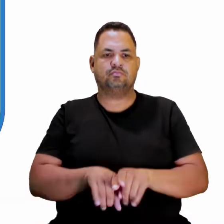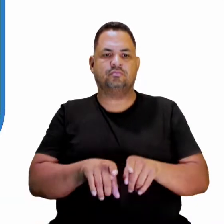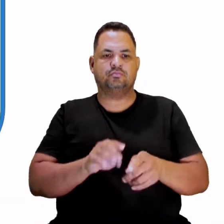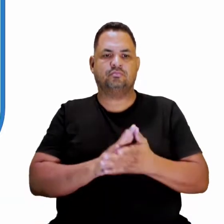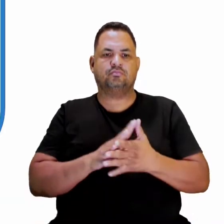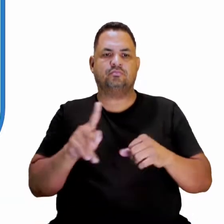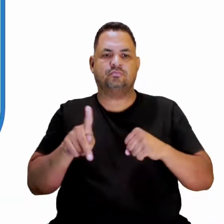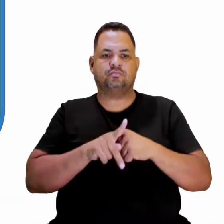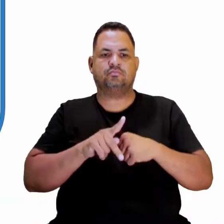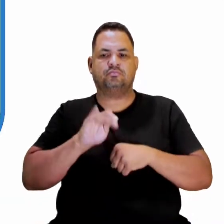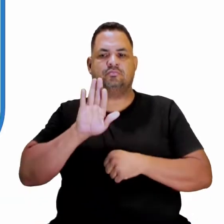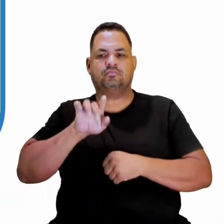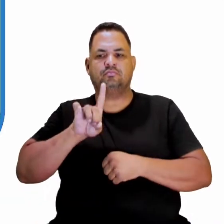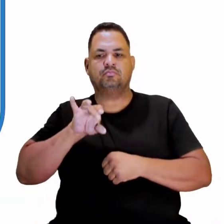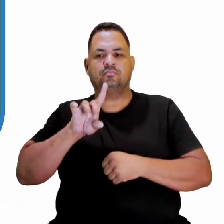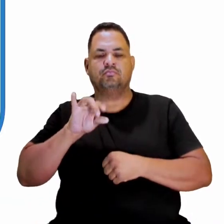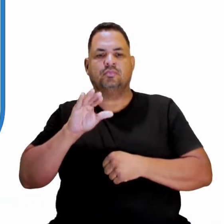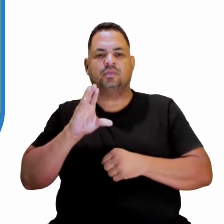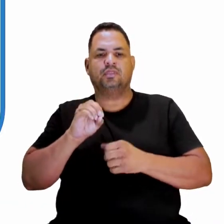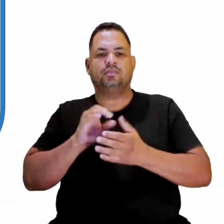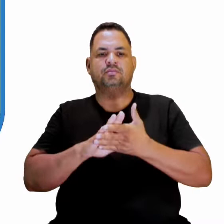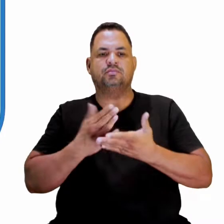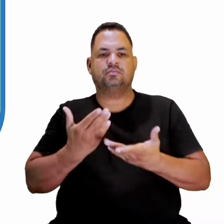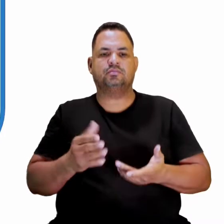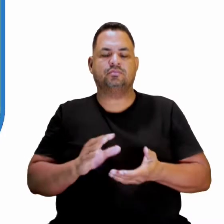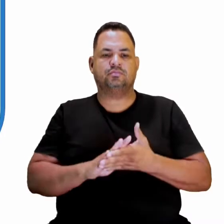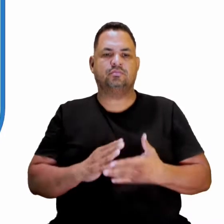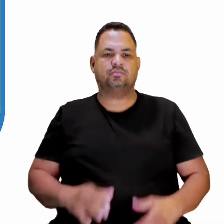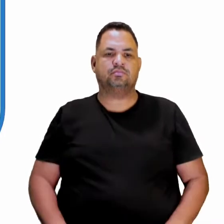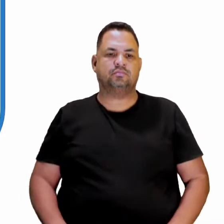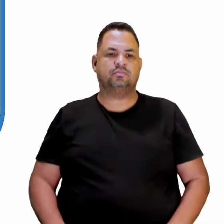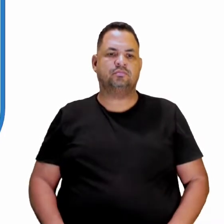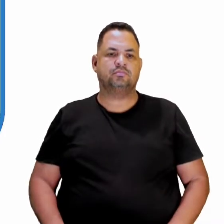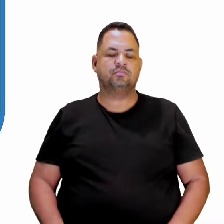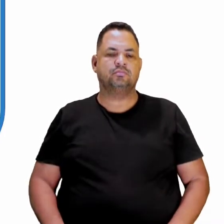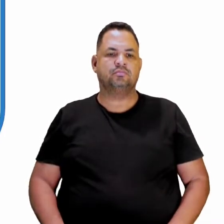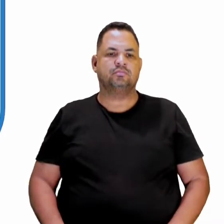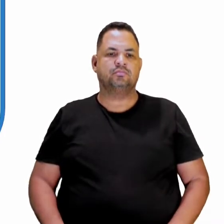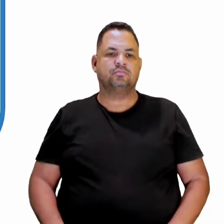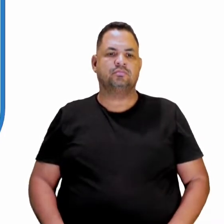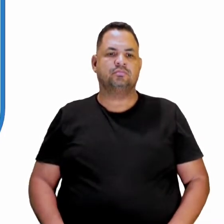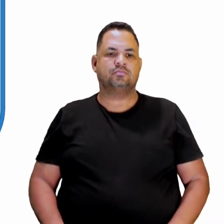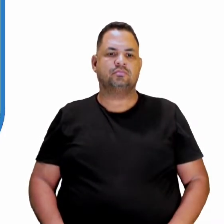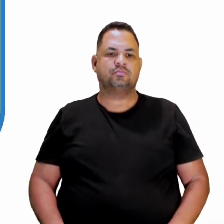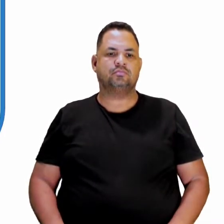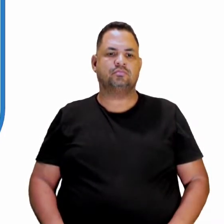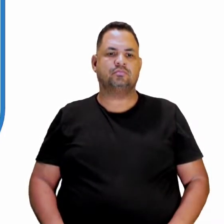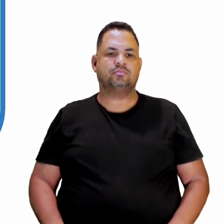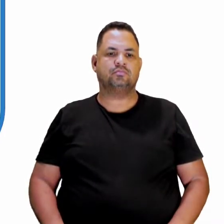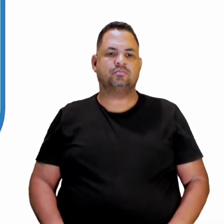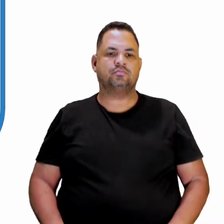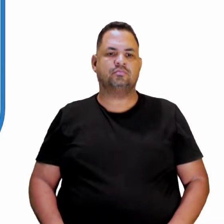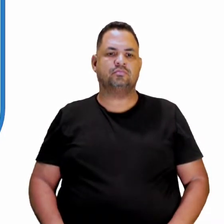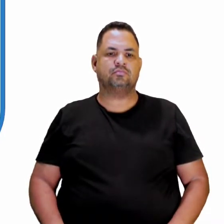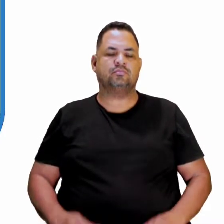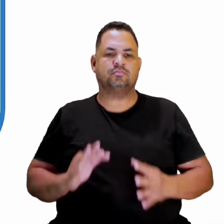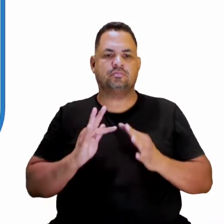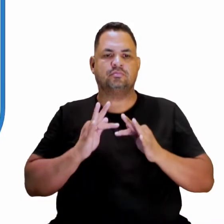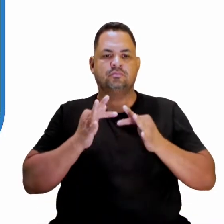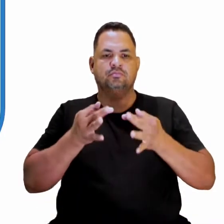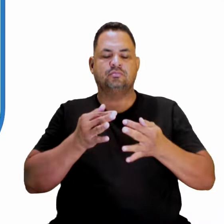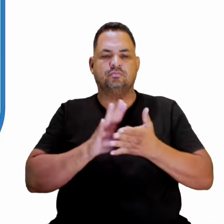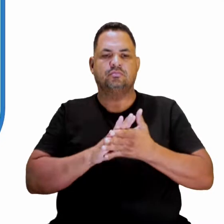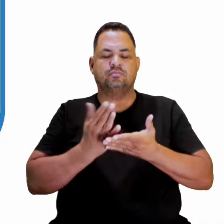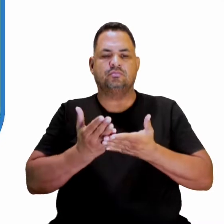pronomes indefinidos. Question tags, que são muito legais, importante a gente saber. É aquele nosso né no final de algumas frases, quando a gente